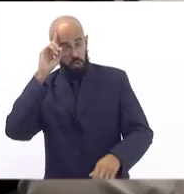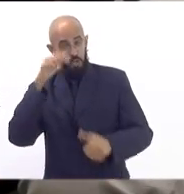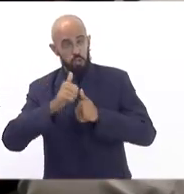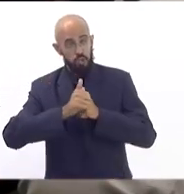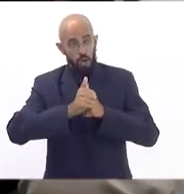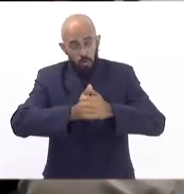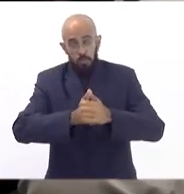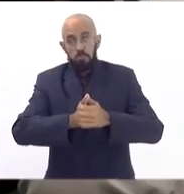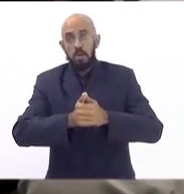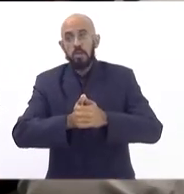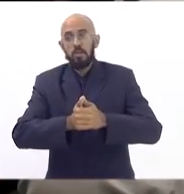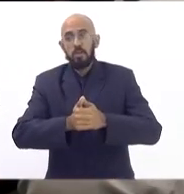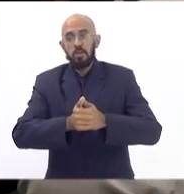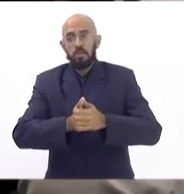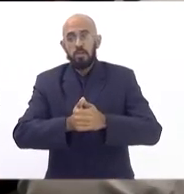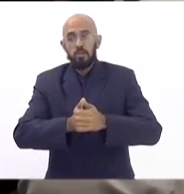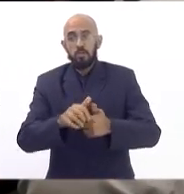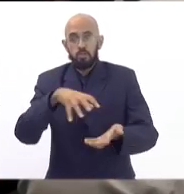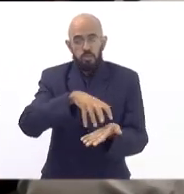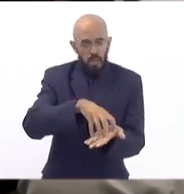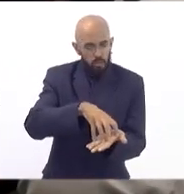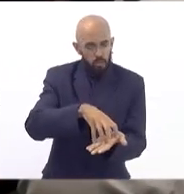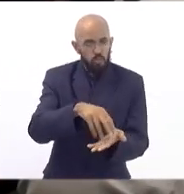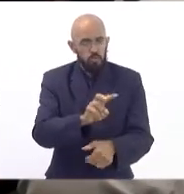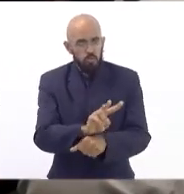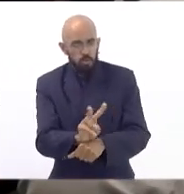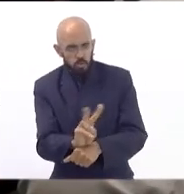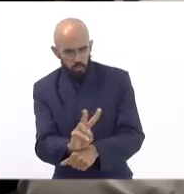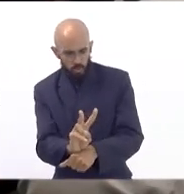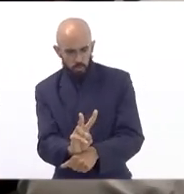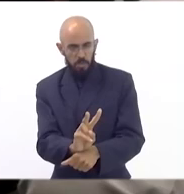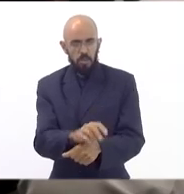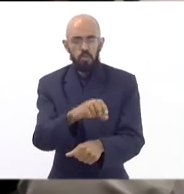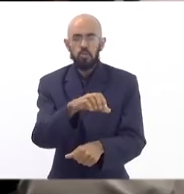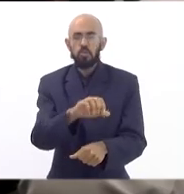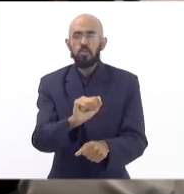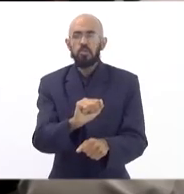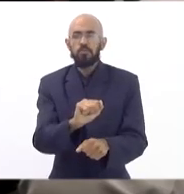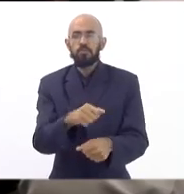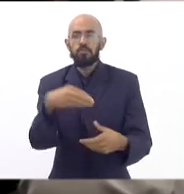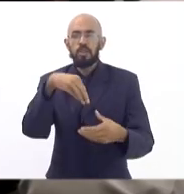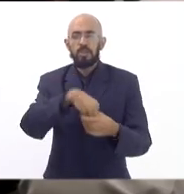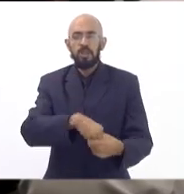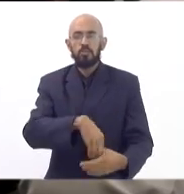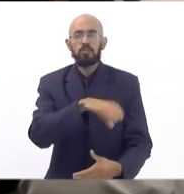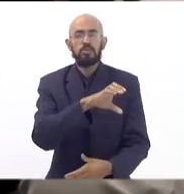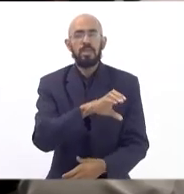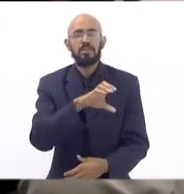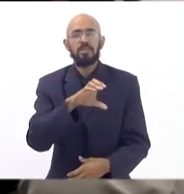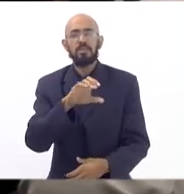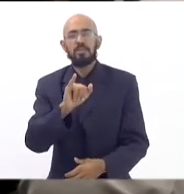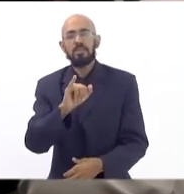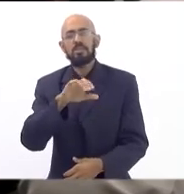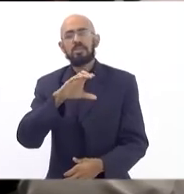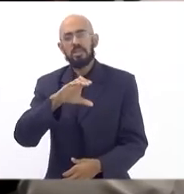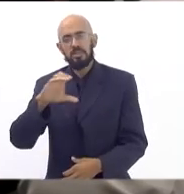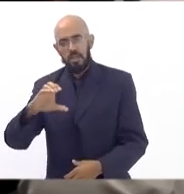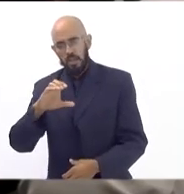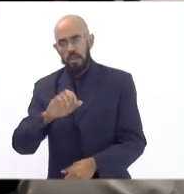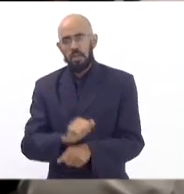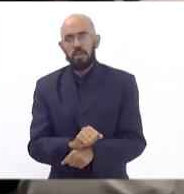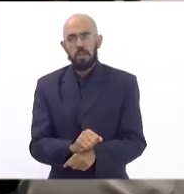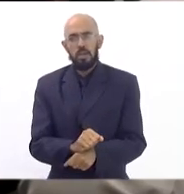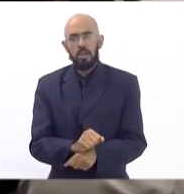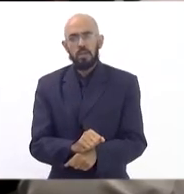operações através do nosso centro de monitor de monitoramento das concessionárias que fica dentro do CCC Centro Integrado de comando e controle do